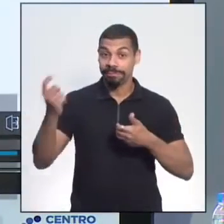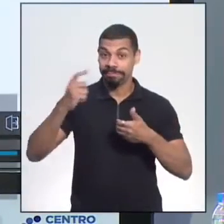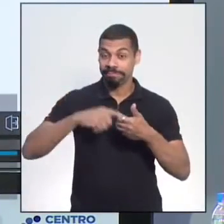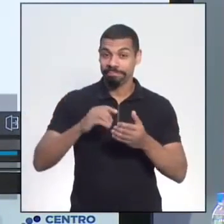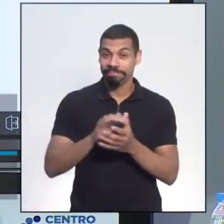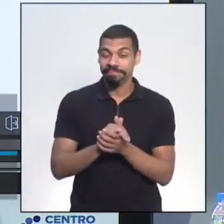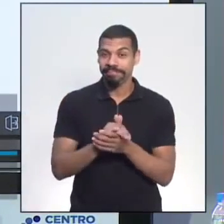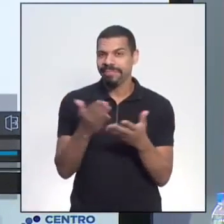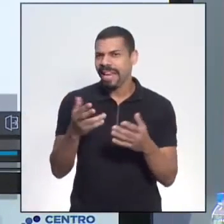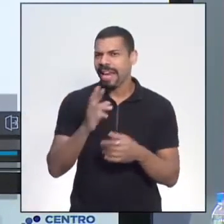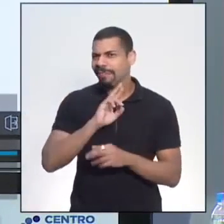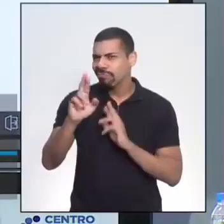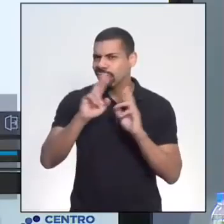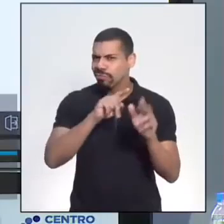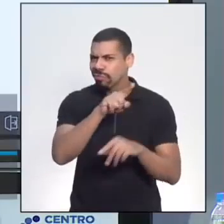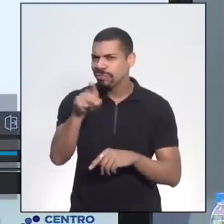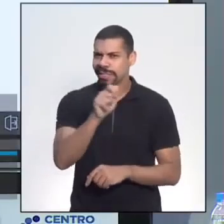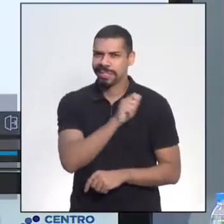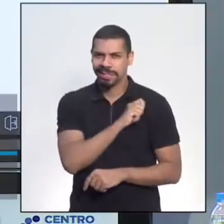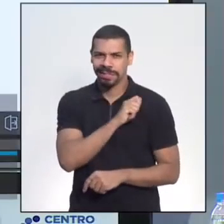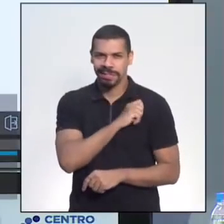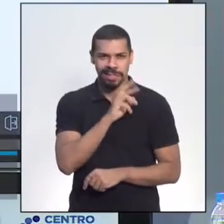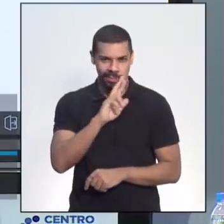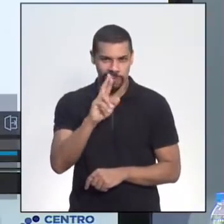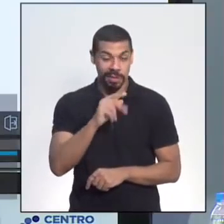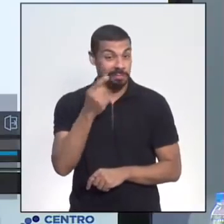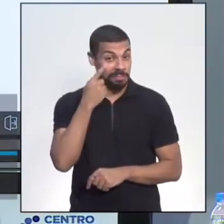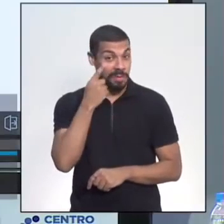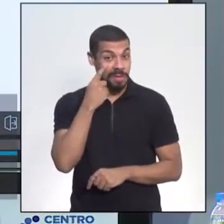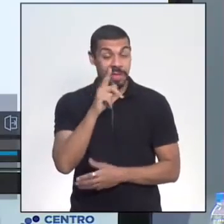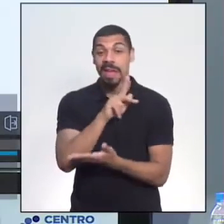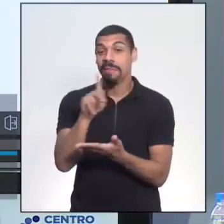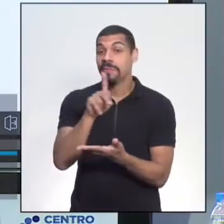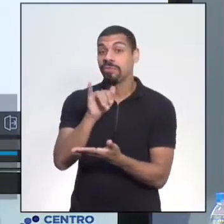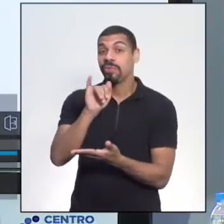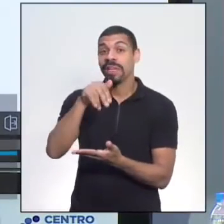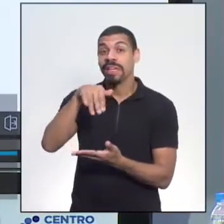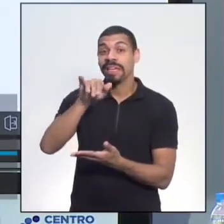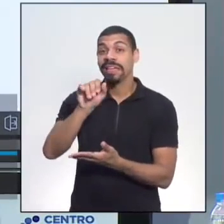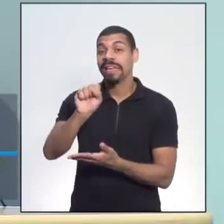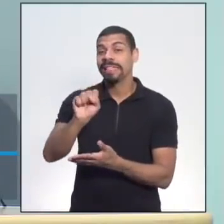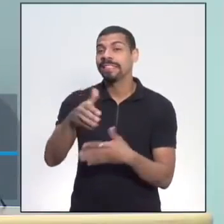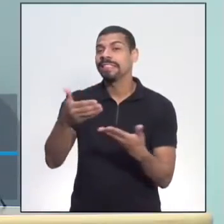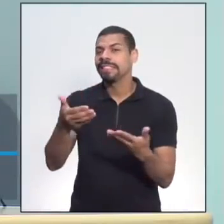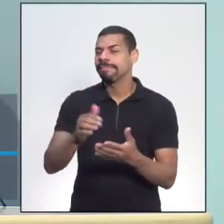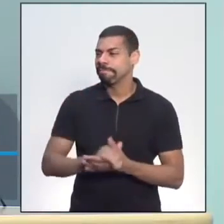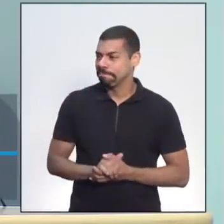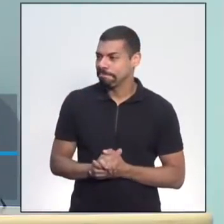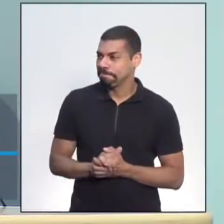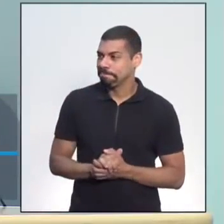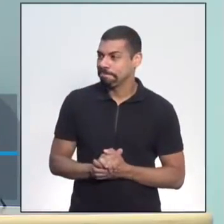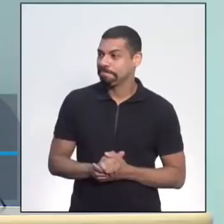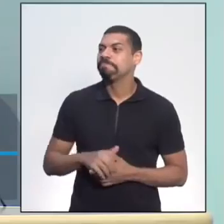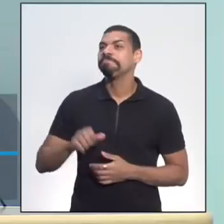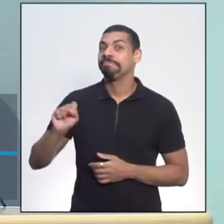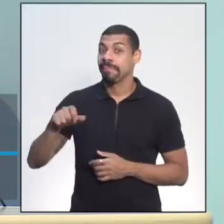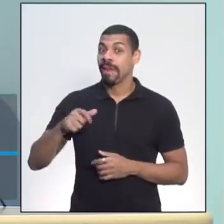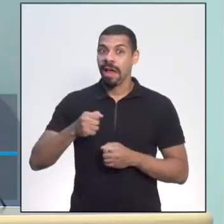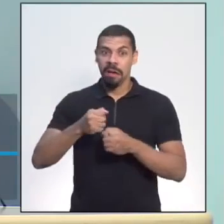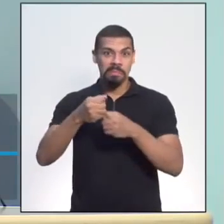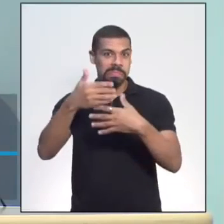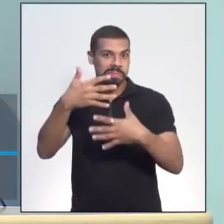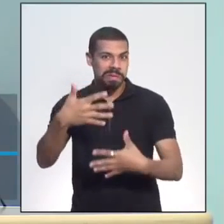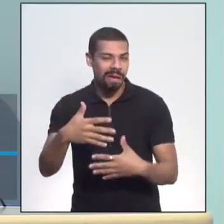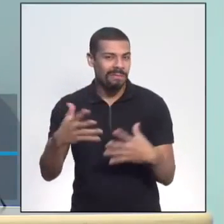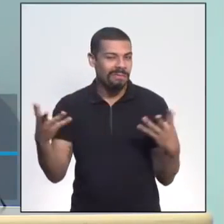Voltamos. E aí, será que eles conseguiram responder isso? Vamos lá, professora Inês, como que foi o chat? Professora Roberta, o chat